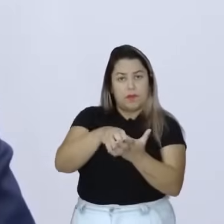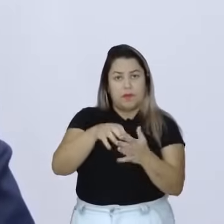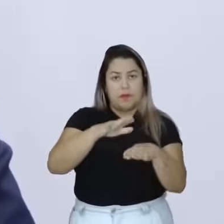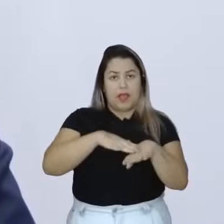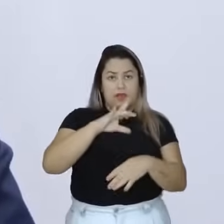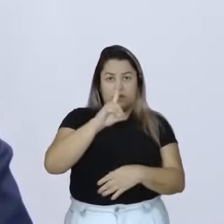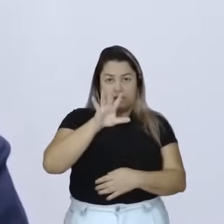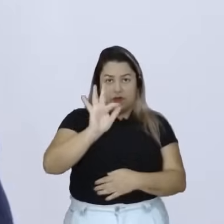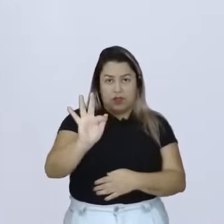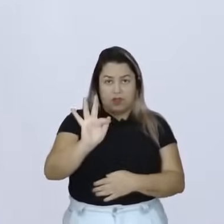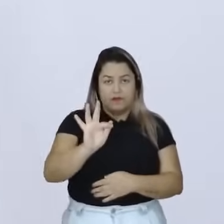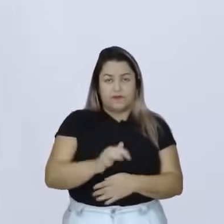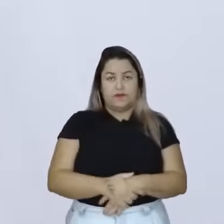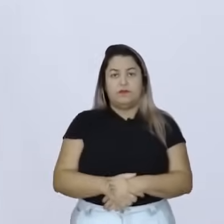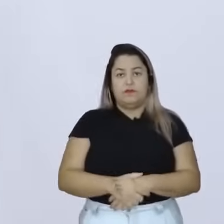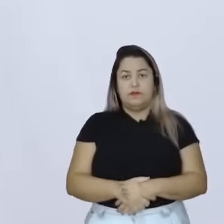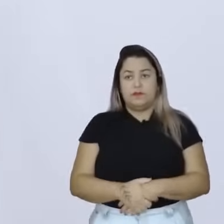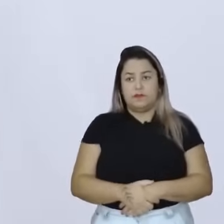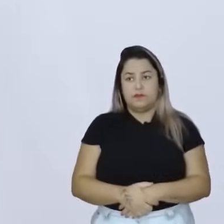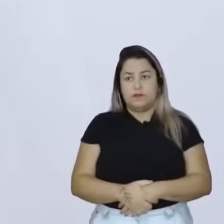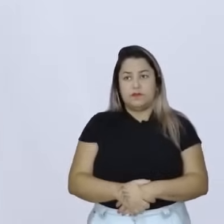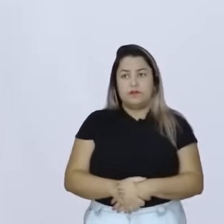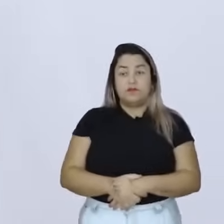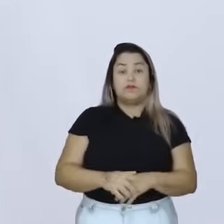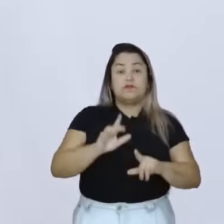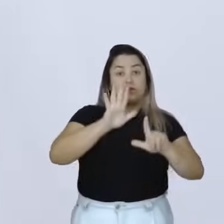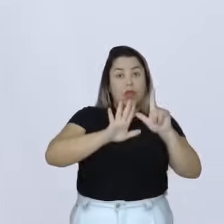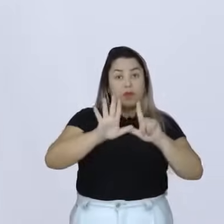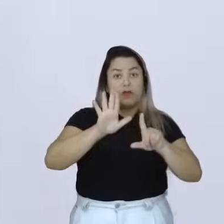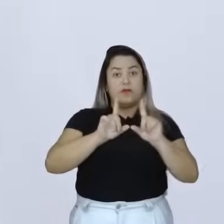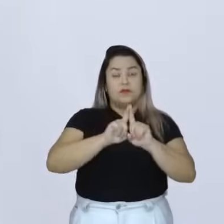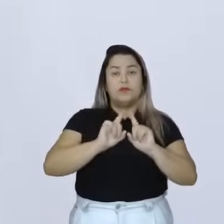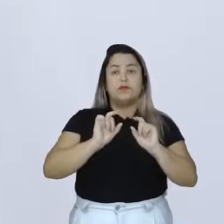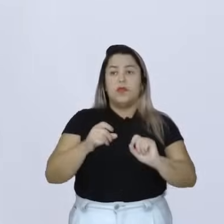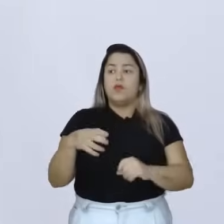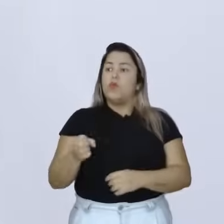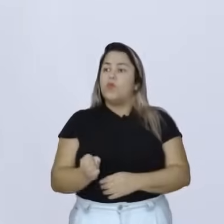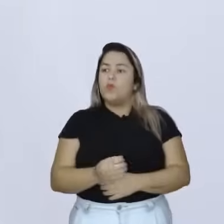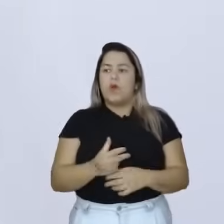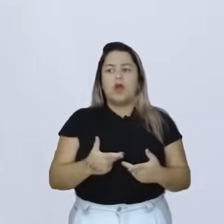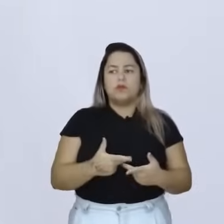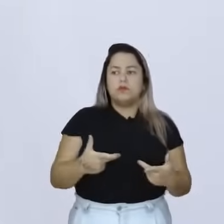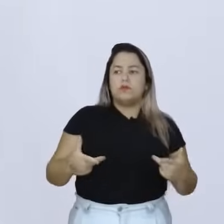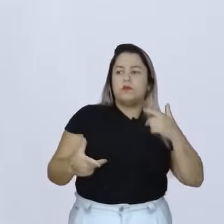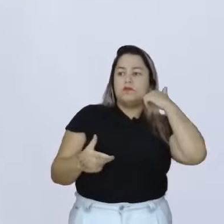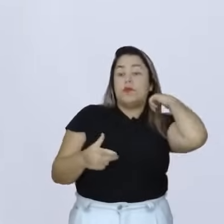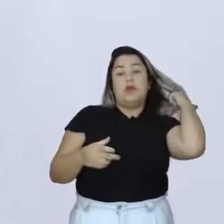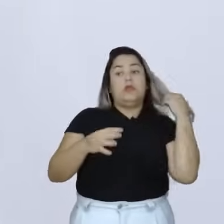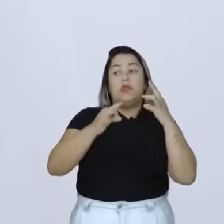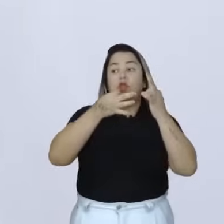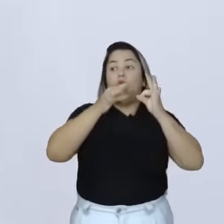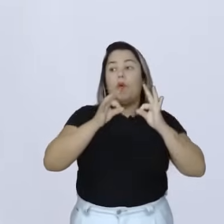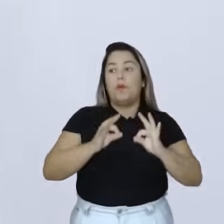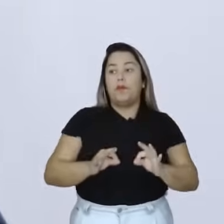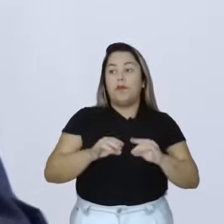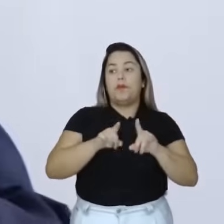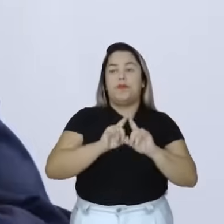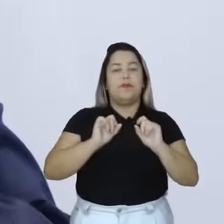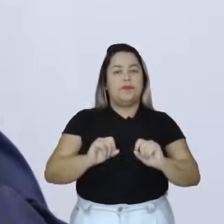Distrito Federal, e a plataforma digital, que foi uma novidade, que as novas tecnologias nos